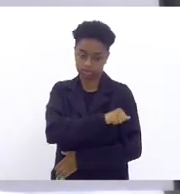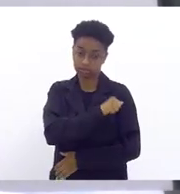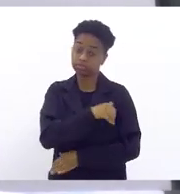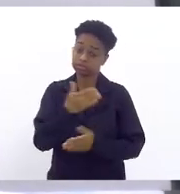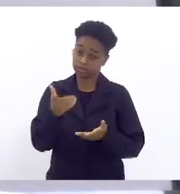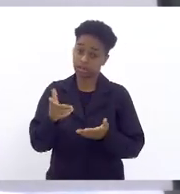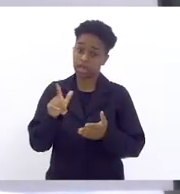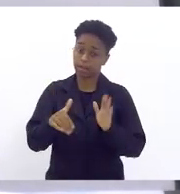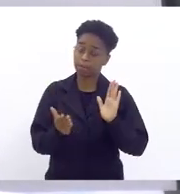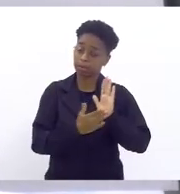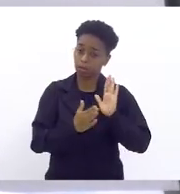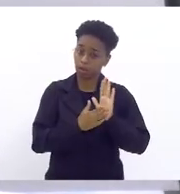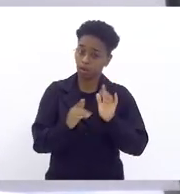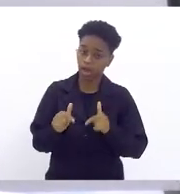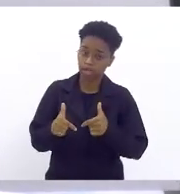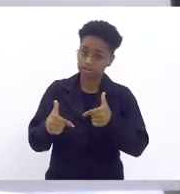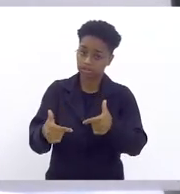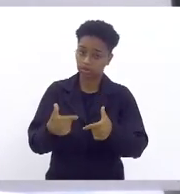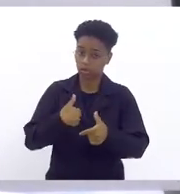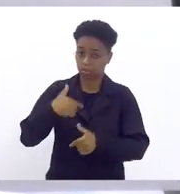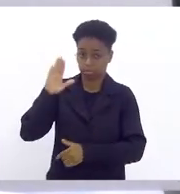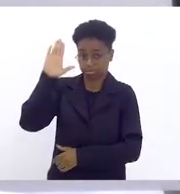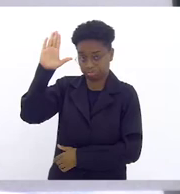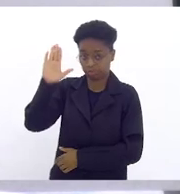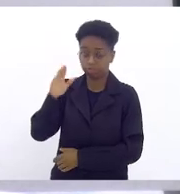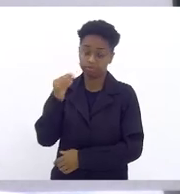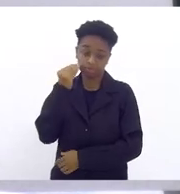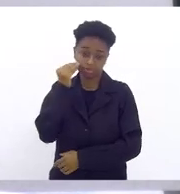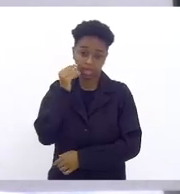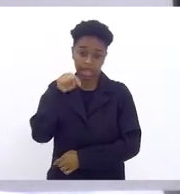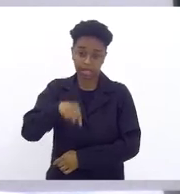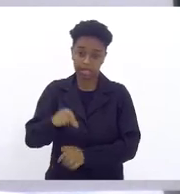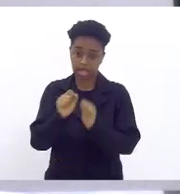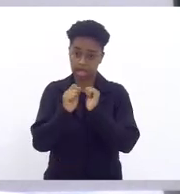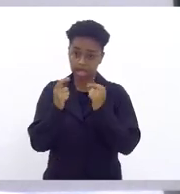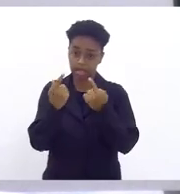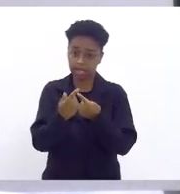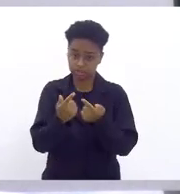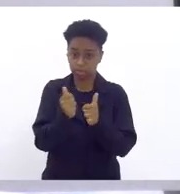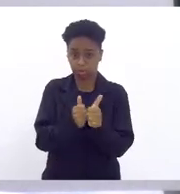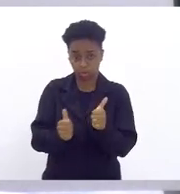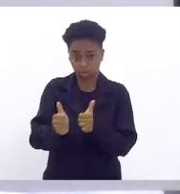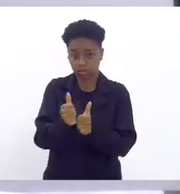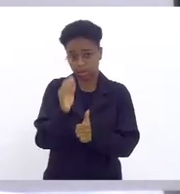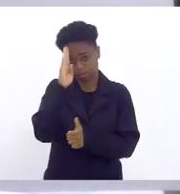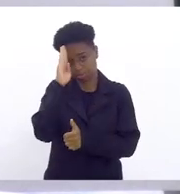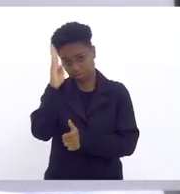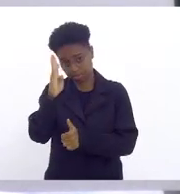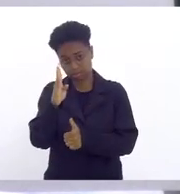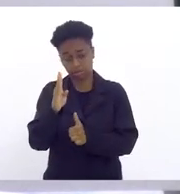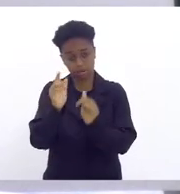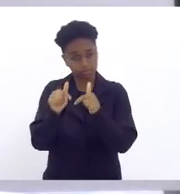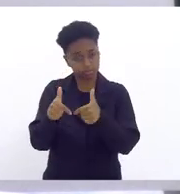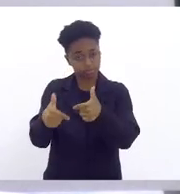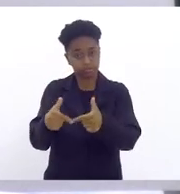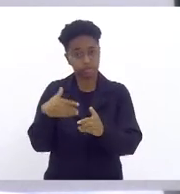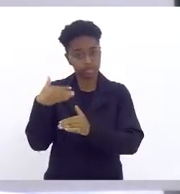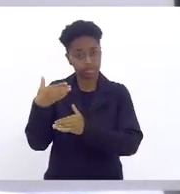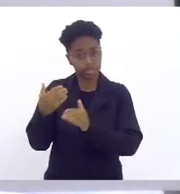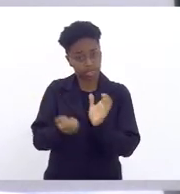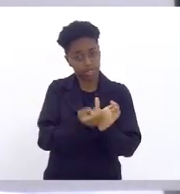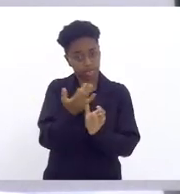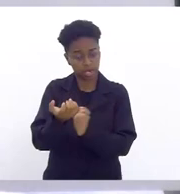né de iniciativa que coloca aqui para que a Assembleia Legislativa seja protagonista do desenvolvimento desse